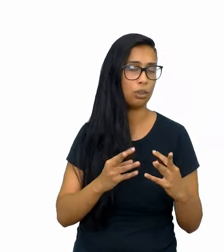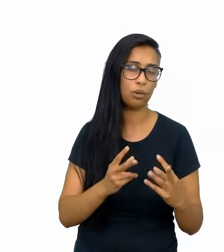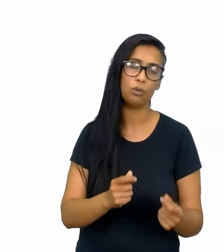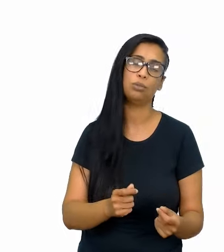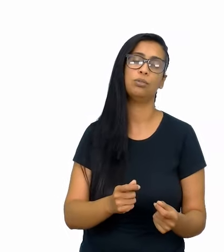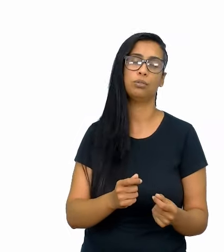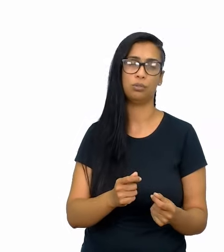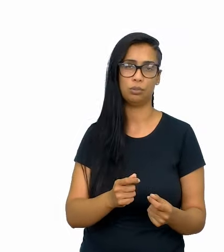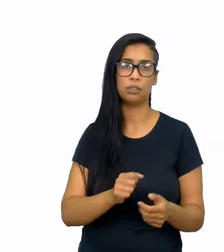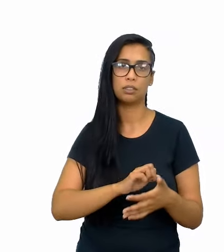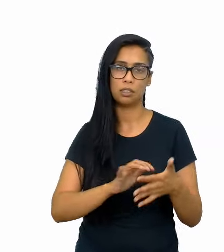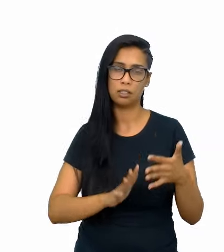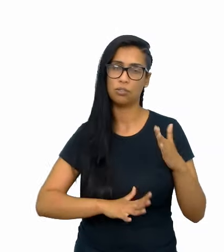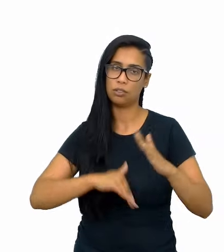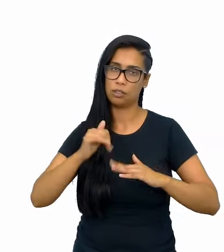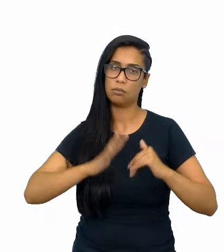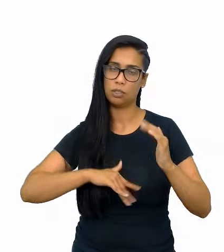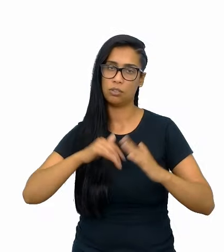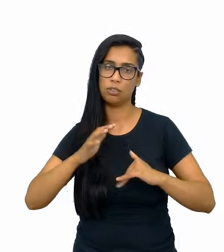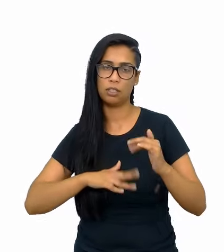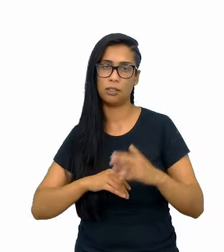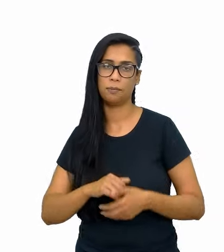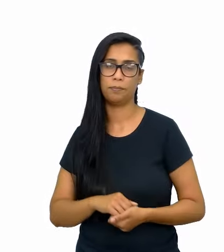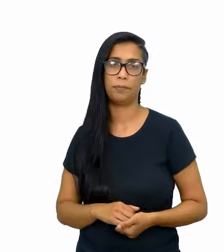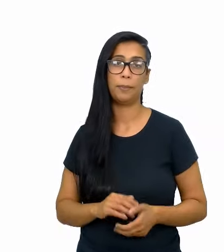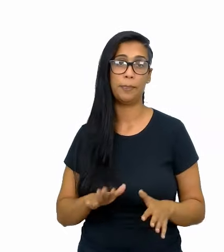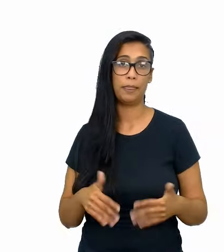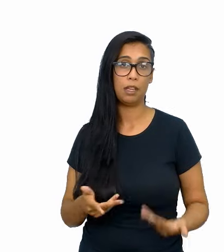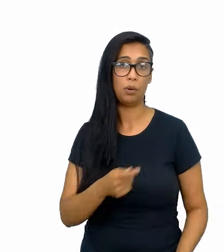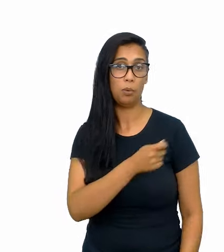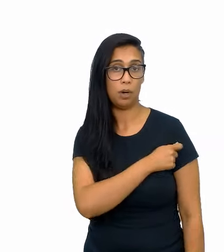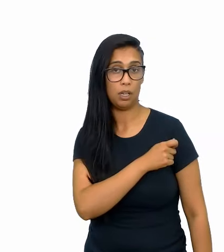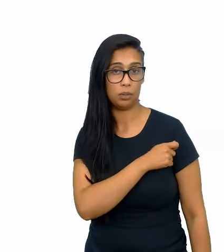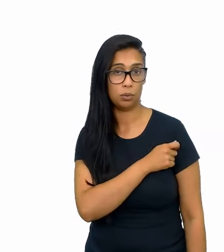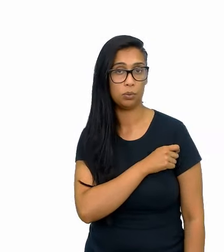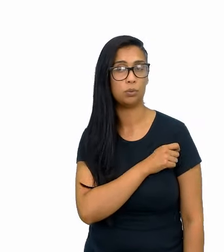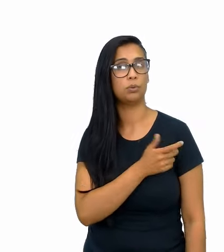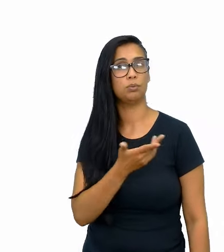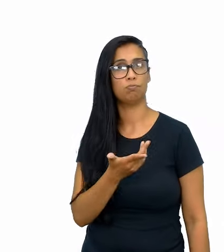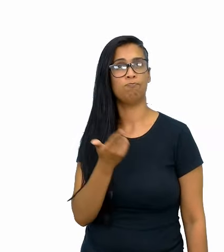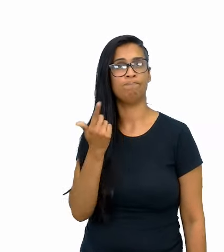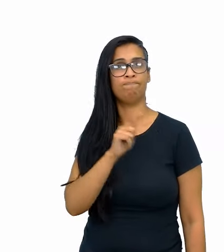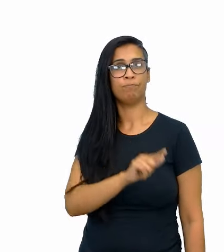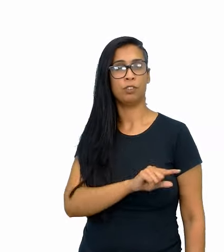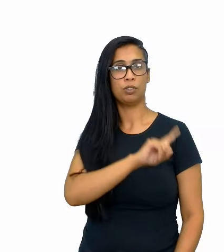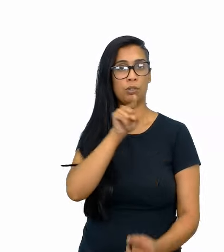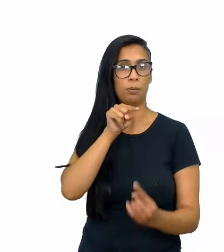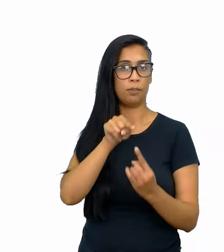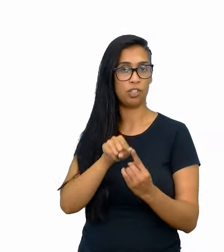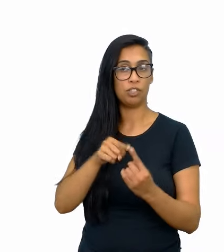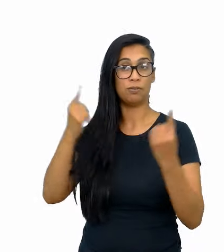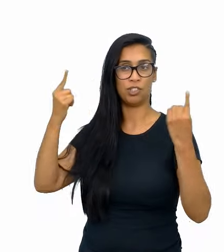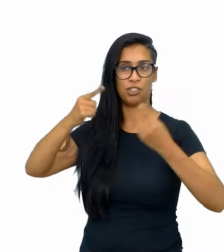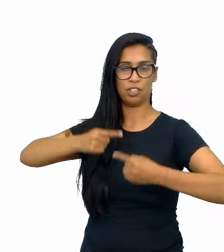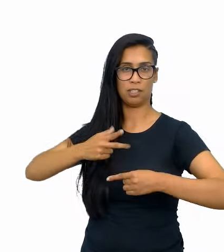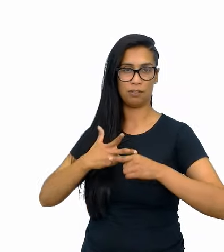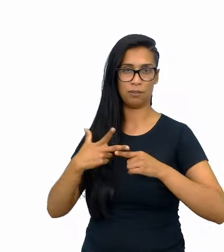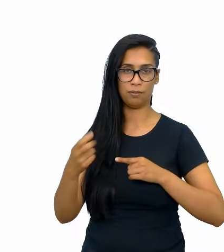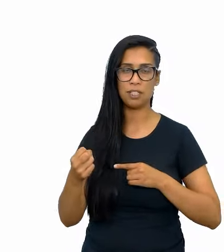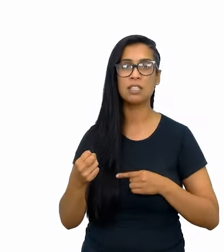para que o estudante consiga realmente cumprir esse desafio, né, alcançar